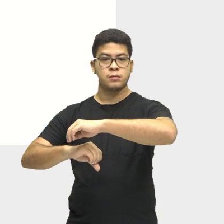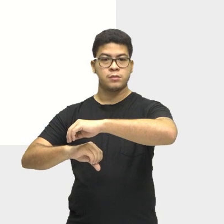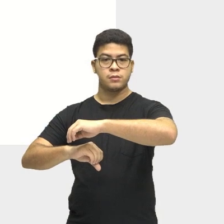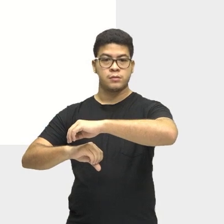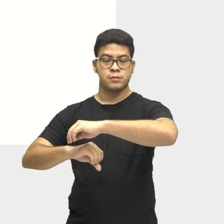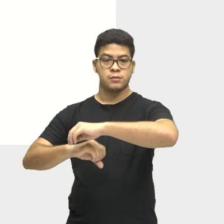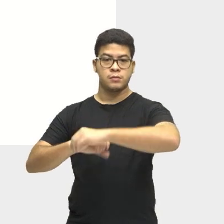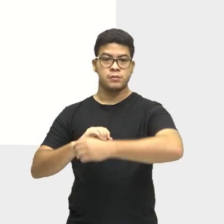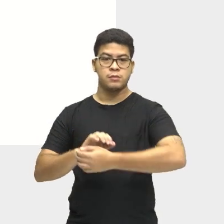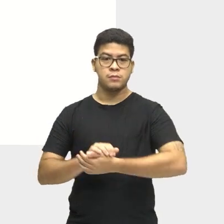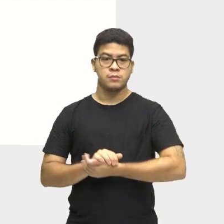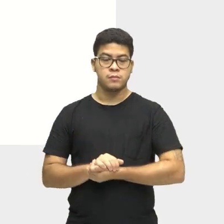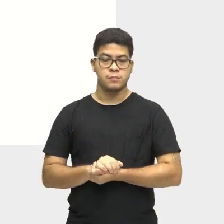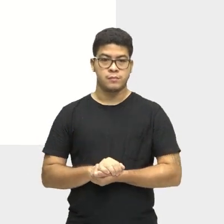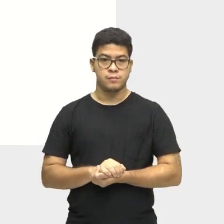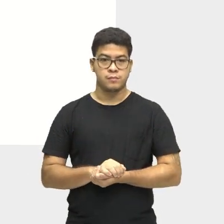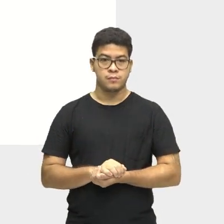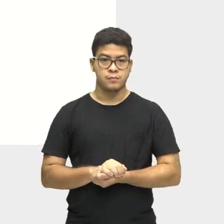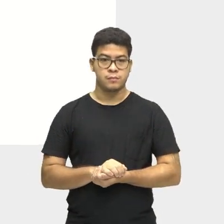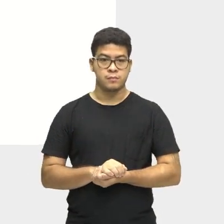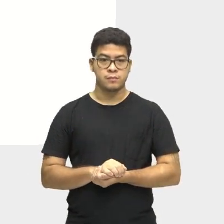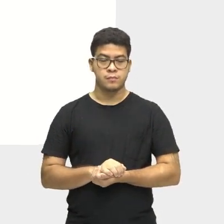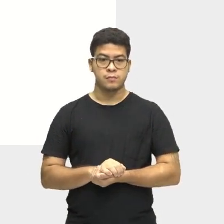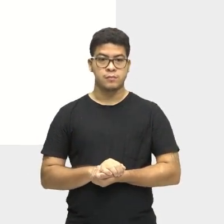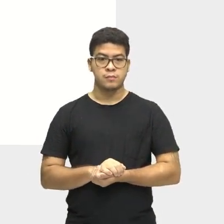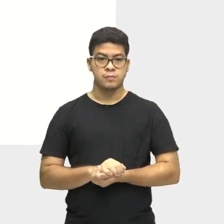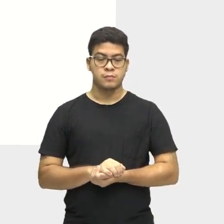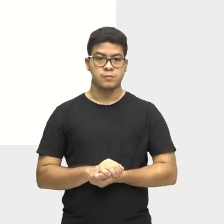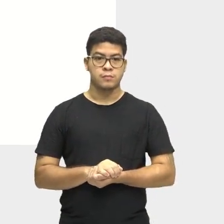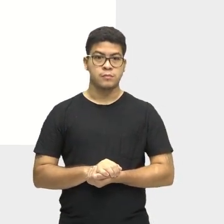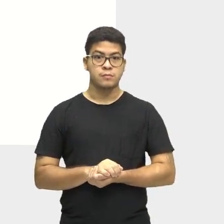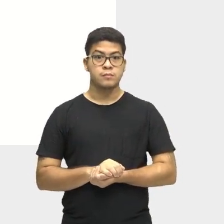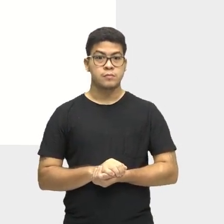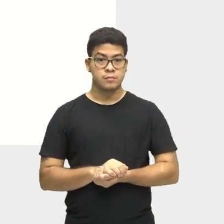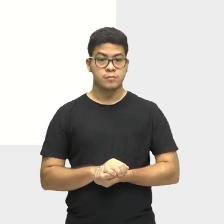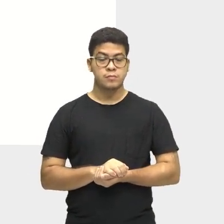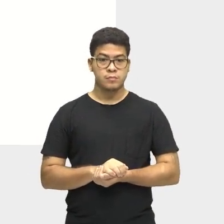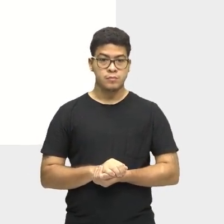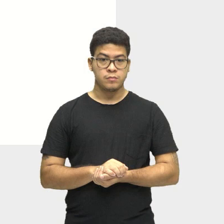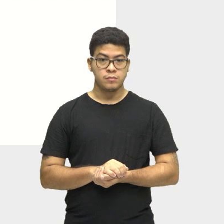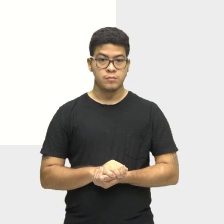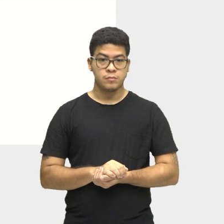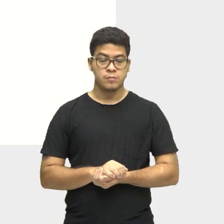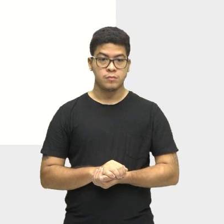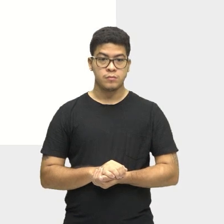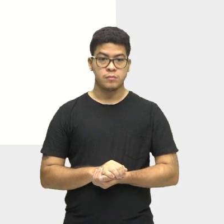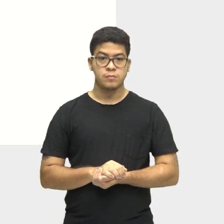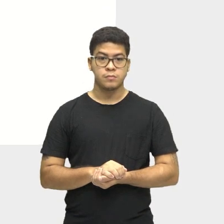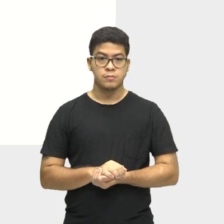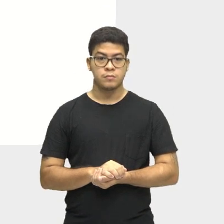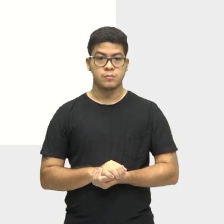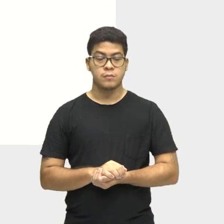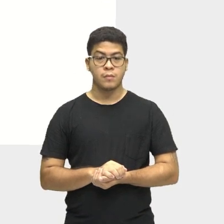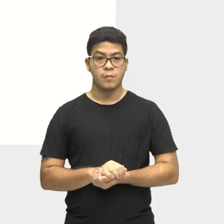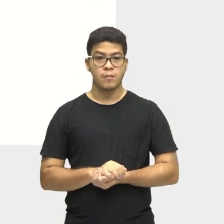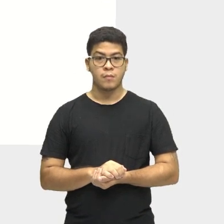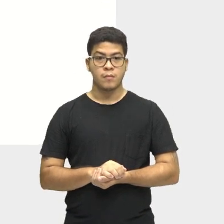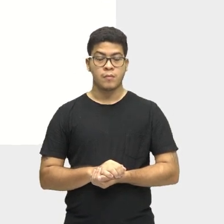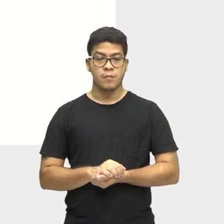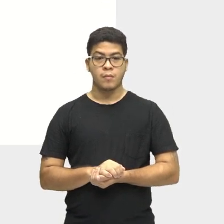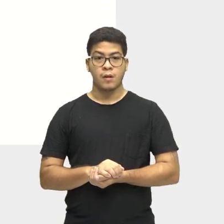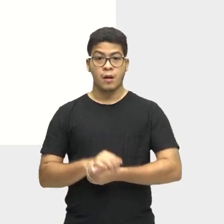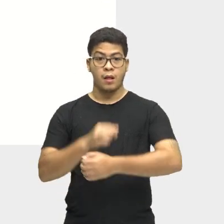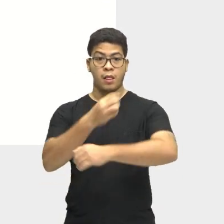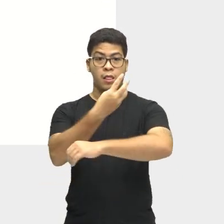sobre 19. Tá? X igual a 38 sobre 19. 38 dividido